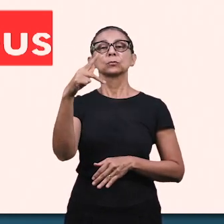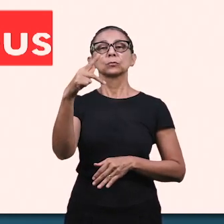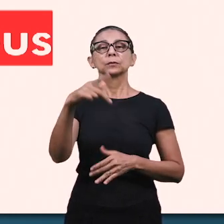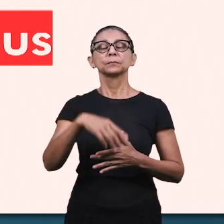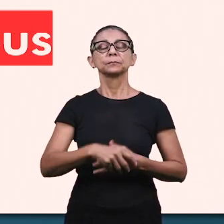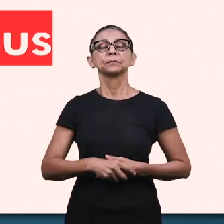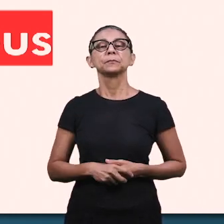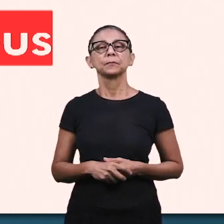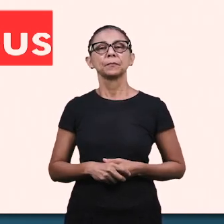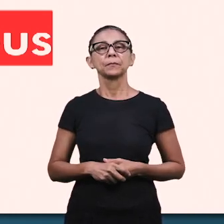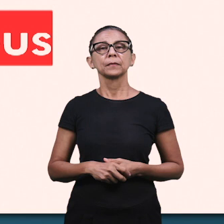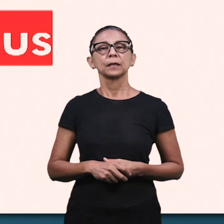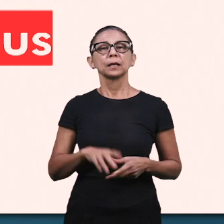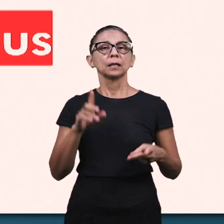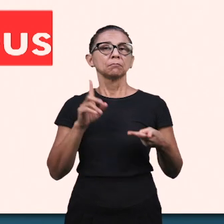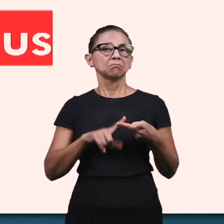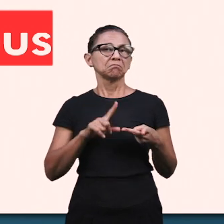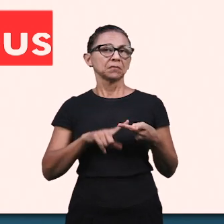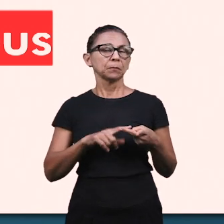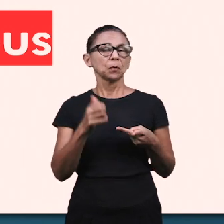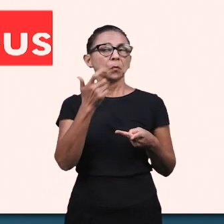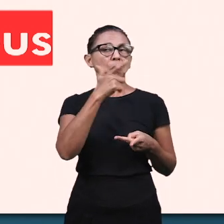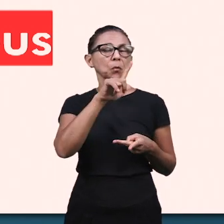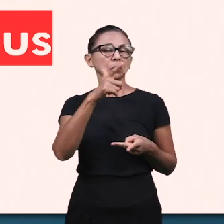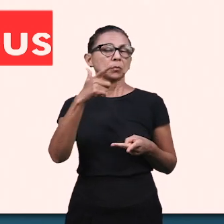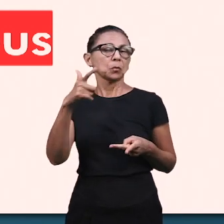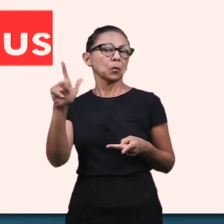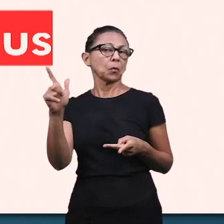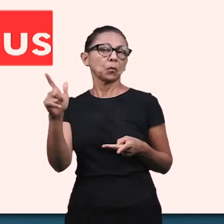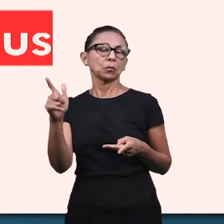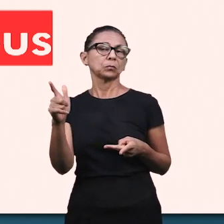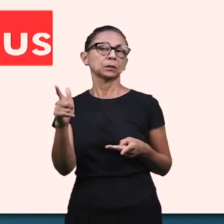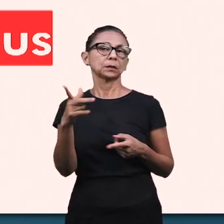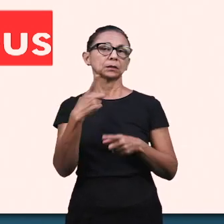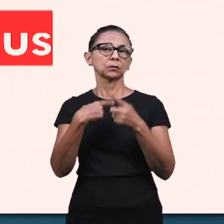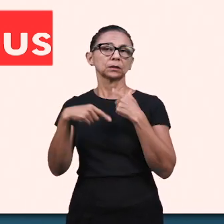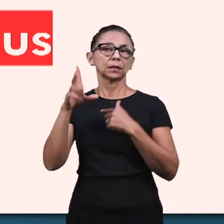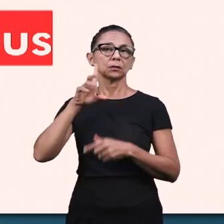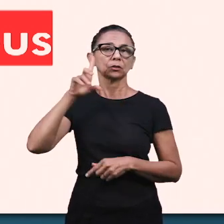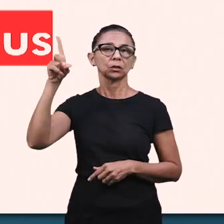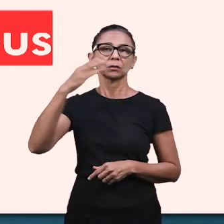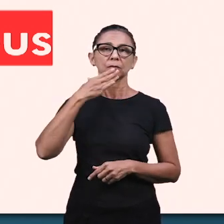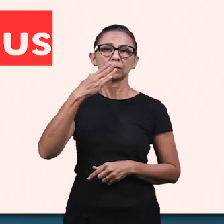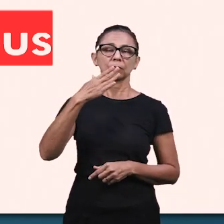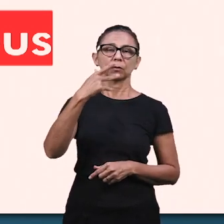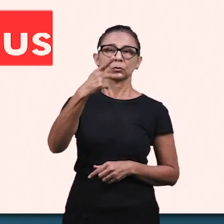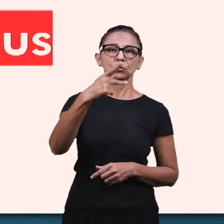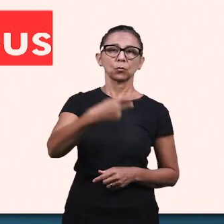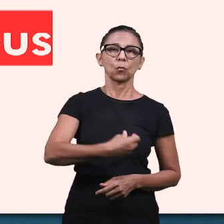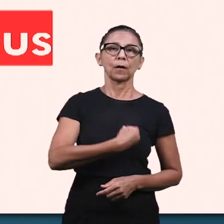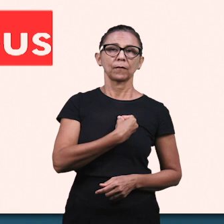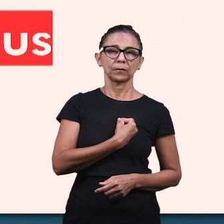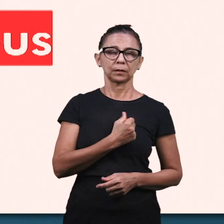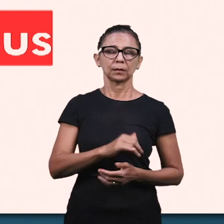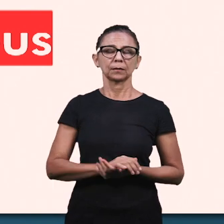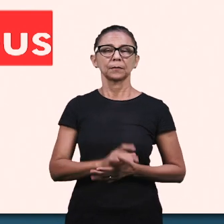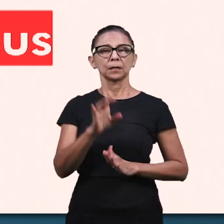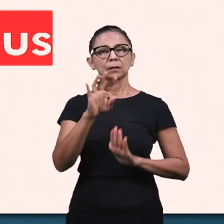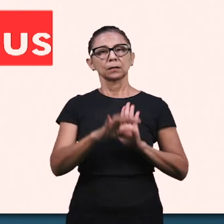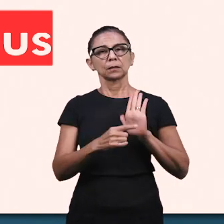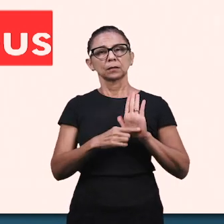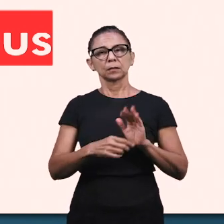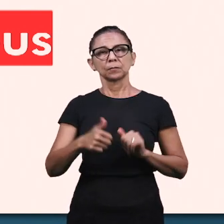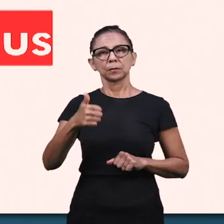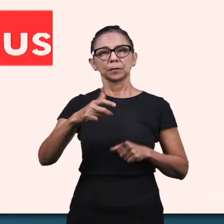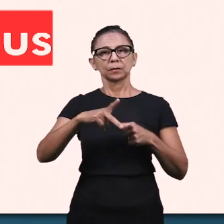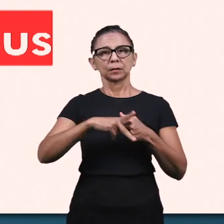eleição. E a parte B, cite outros propósitos da eleição de Deus para a sua vida que estão nos textos